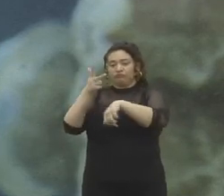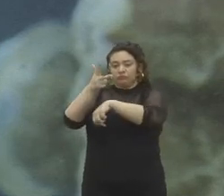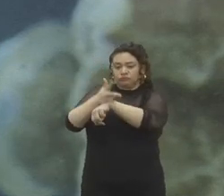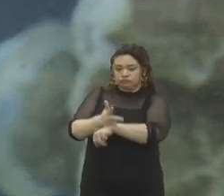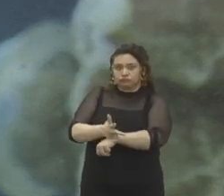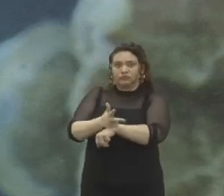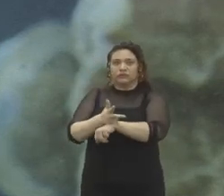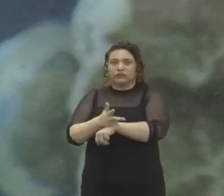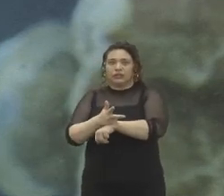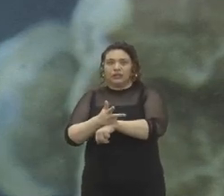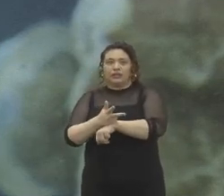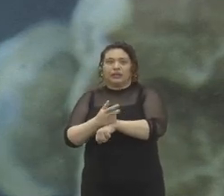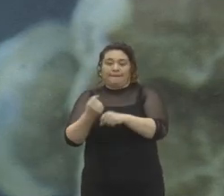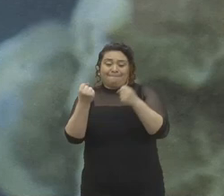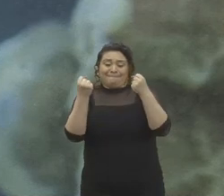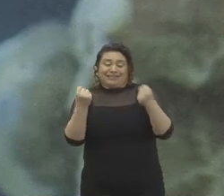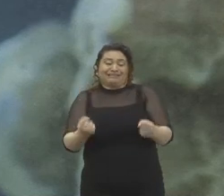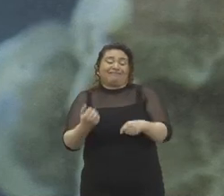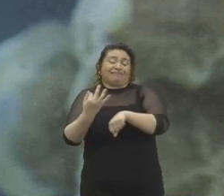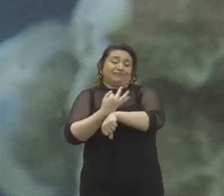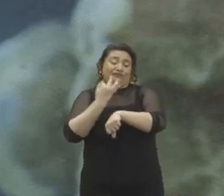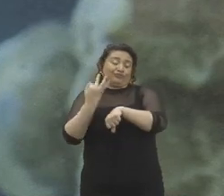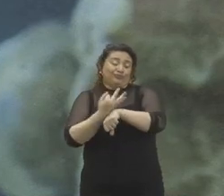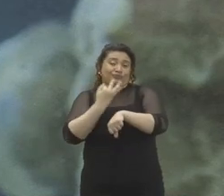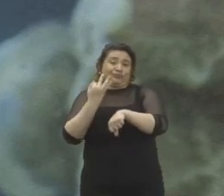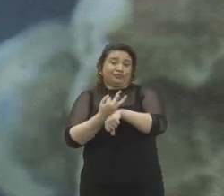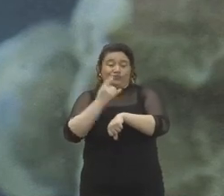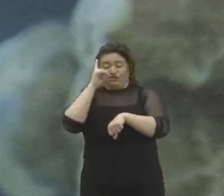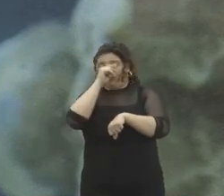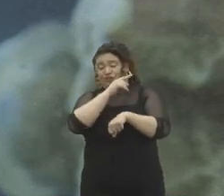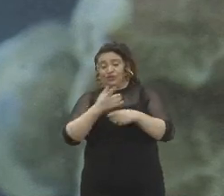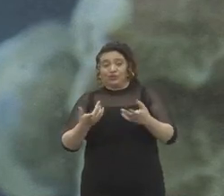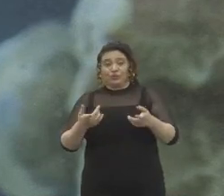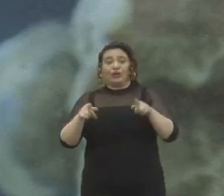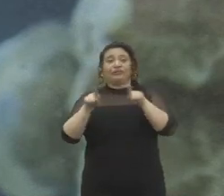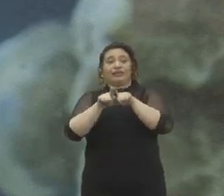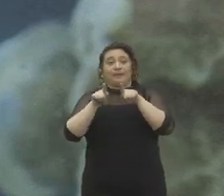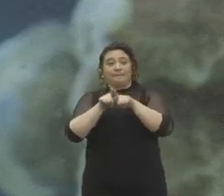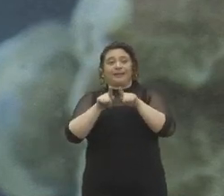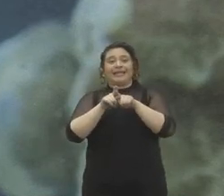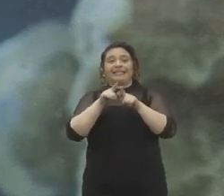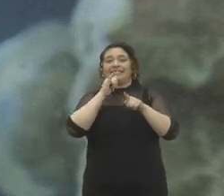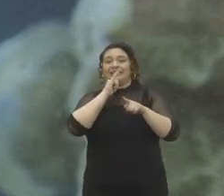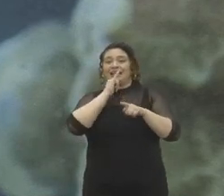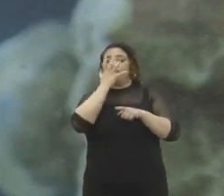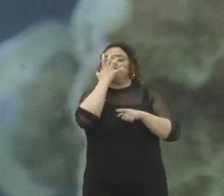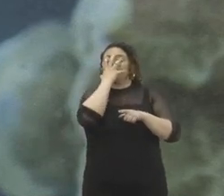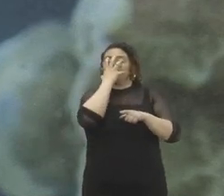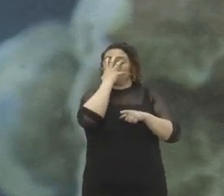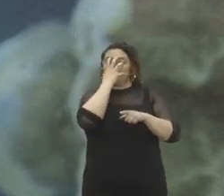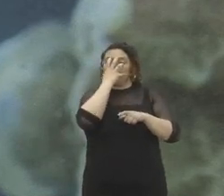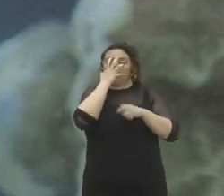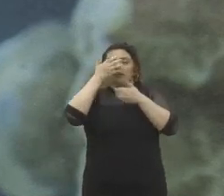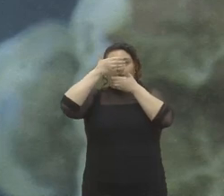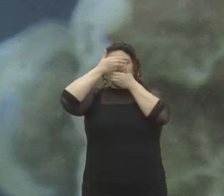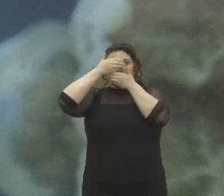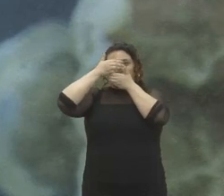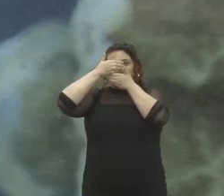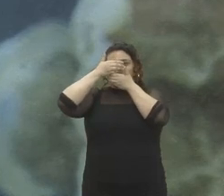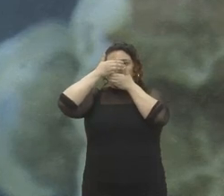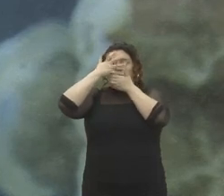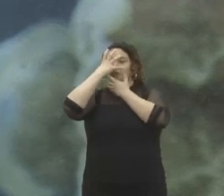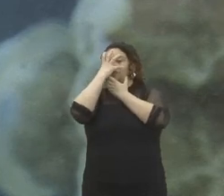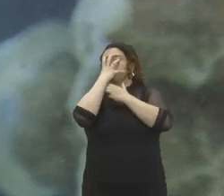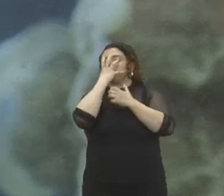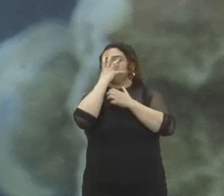bateria e aí era difícil e a a a conexão dela com a minha máscara Full Face aquela que cobre o rosto